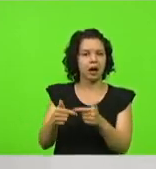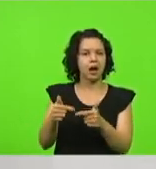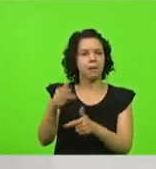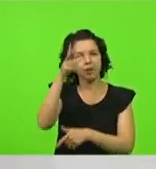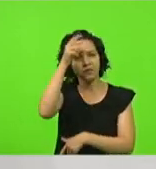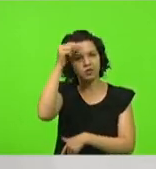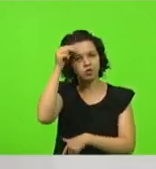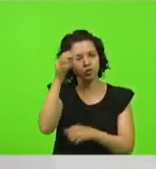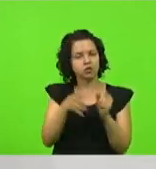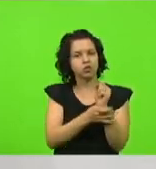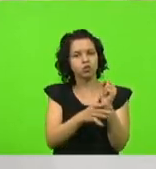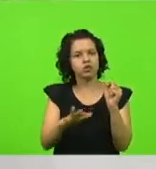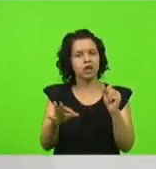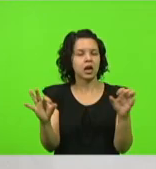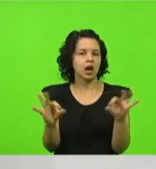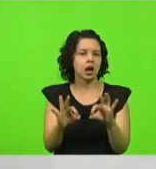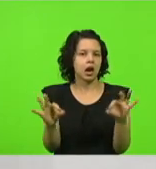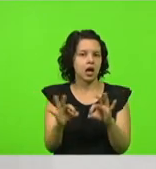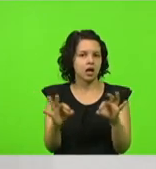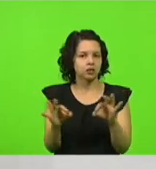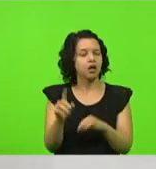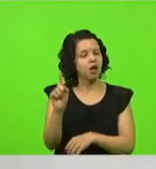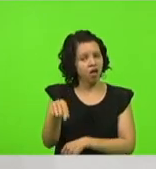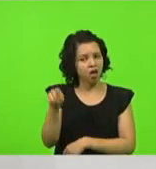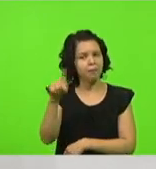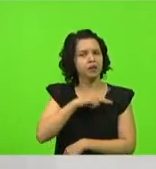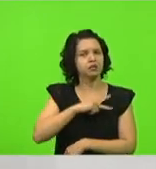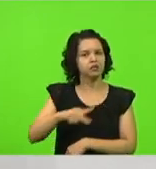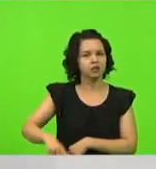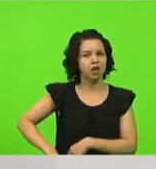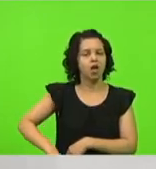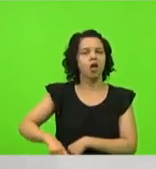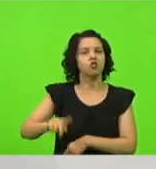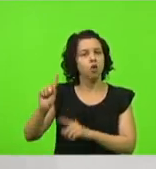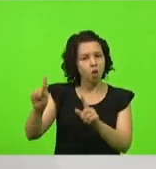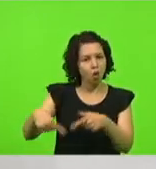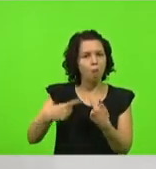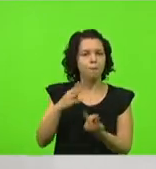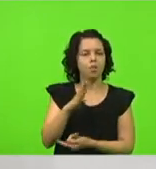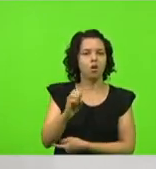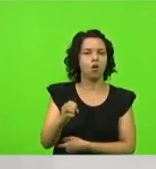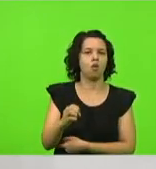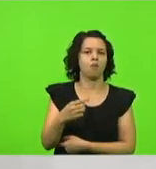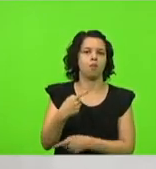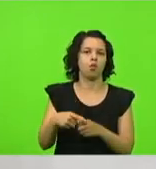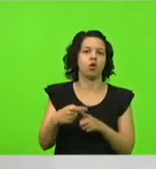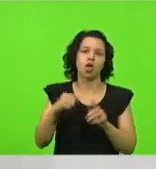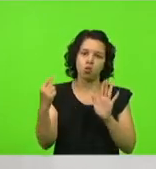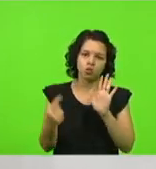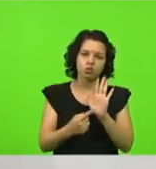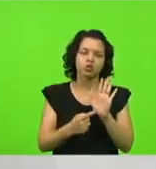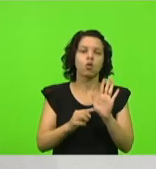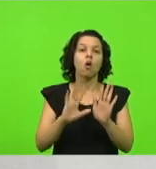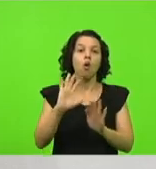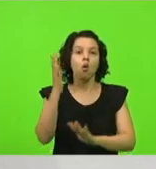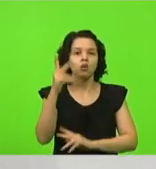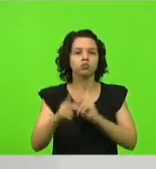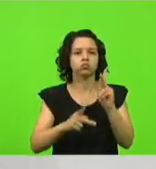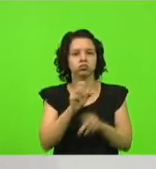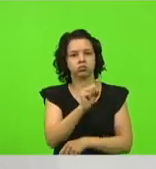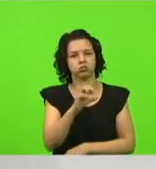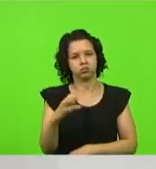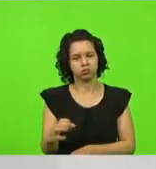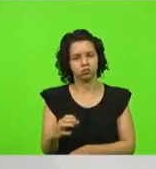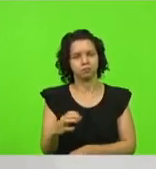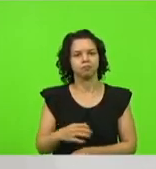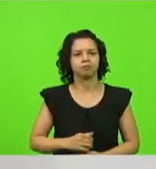de São José. Esse mesmo presidente foi lá e me denunciou, porque eu denunciei o que estão passando os catarinenses. Eu vou mostrar o vídeo aqui, por